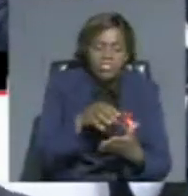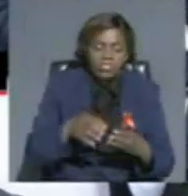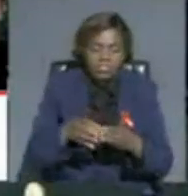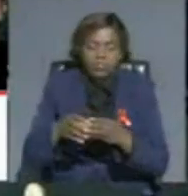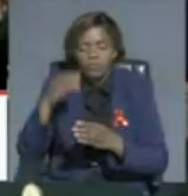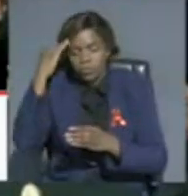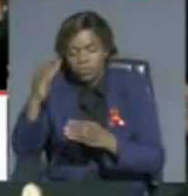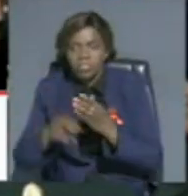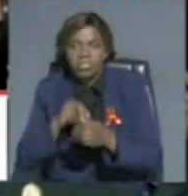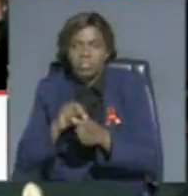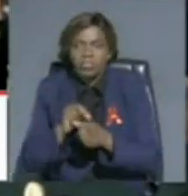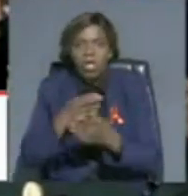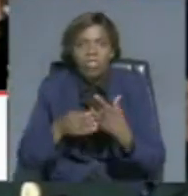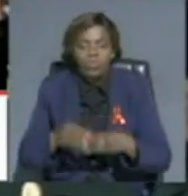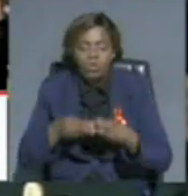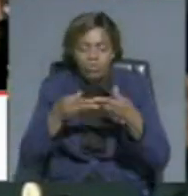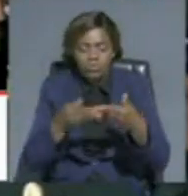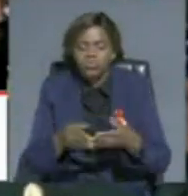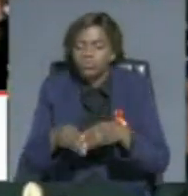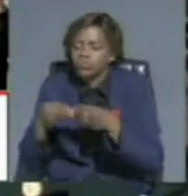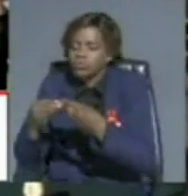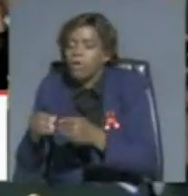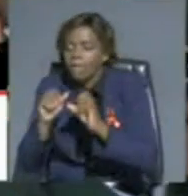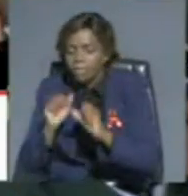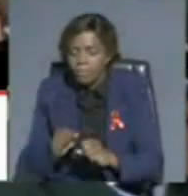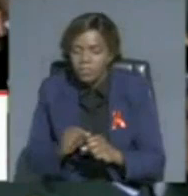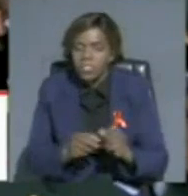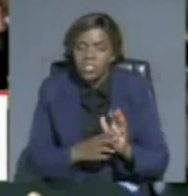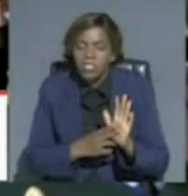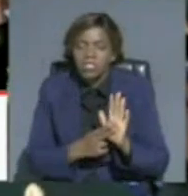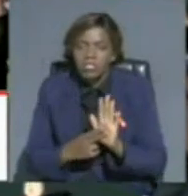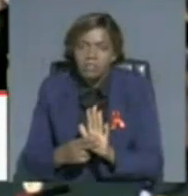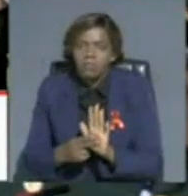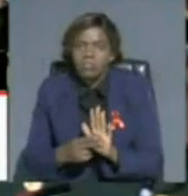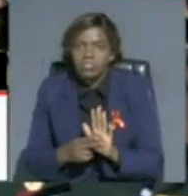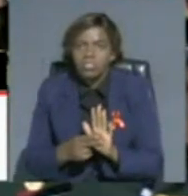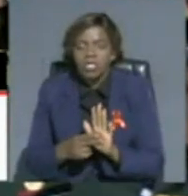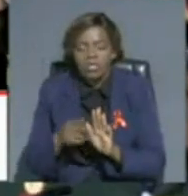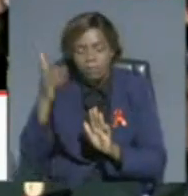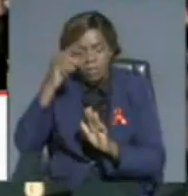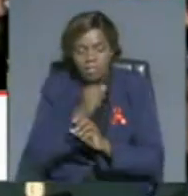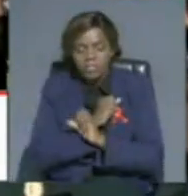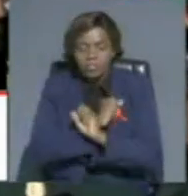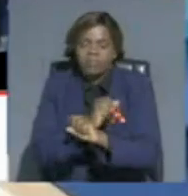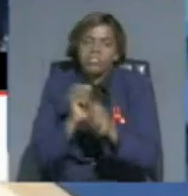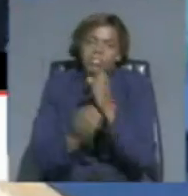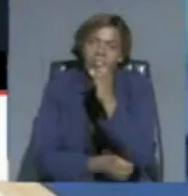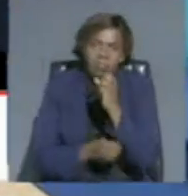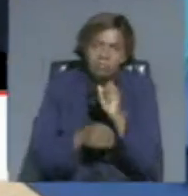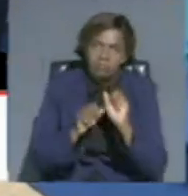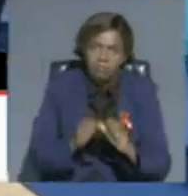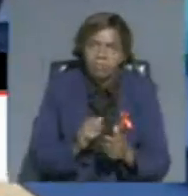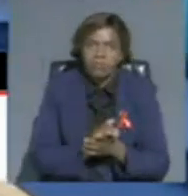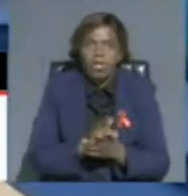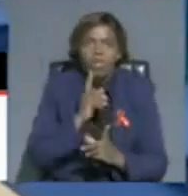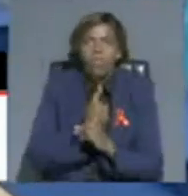disponíveis para colocar o seu saber ao esforço da defesa da pátria. Participaram